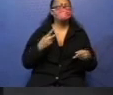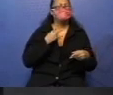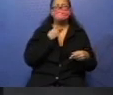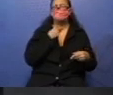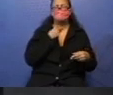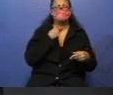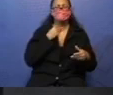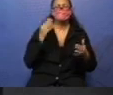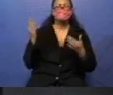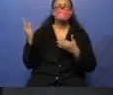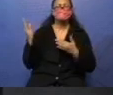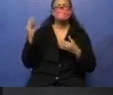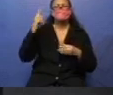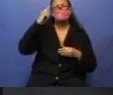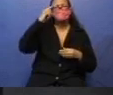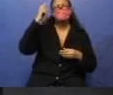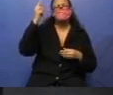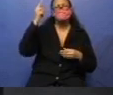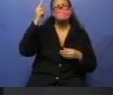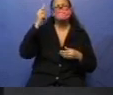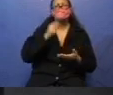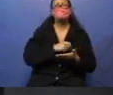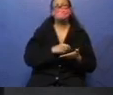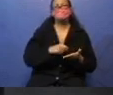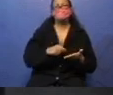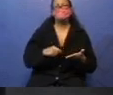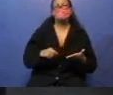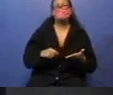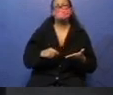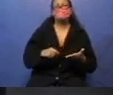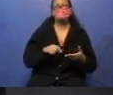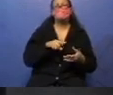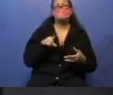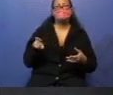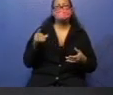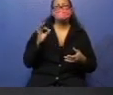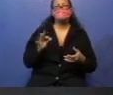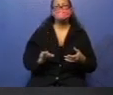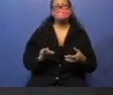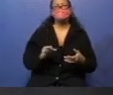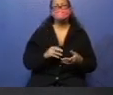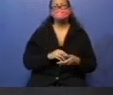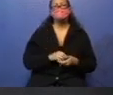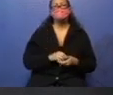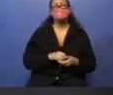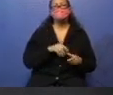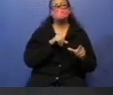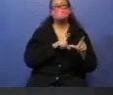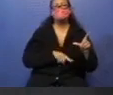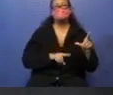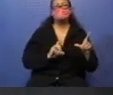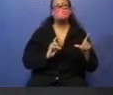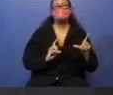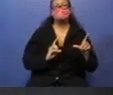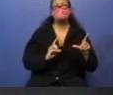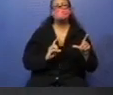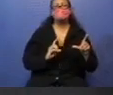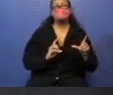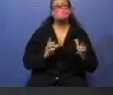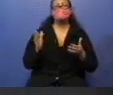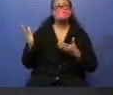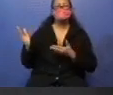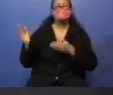jeito. Pensa. Já marca aqui. Vamos ver se vocês vão acertar. Letra D.